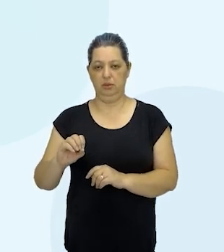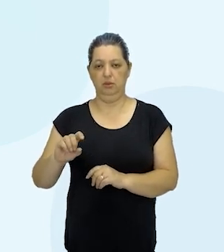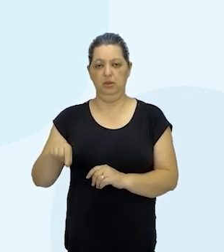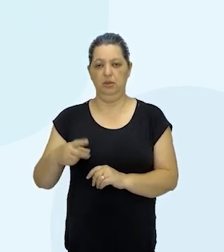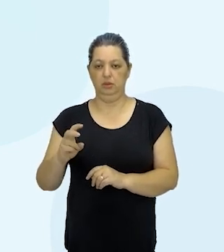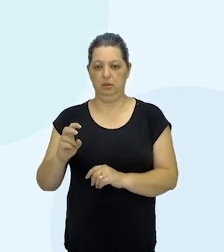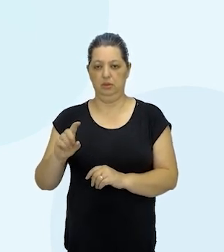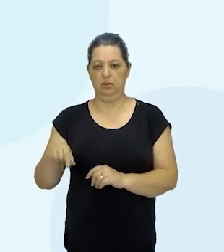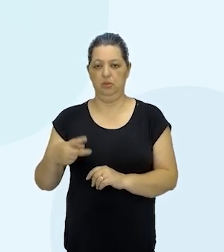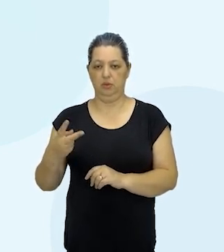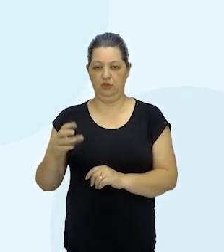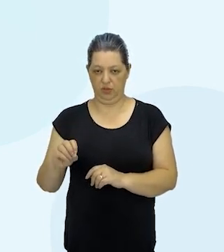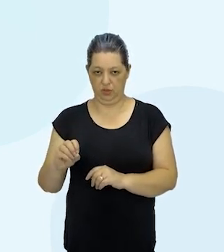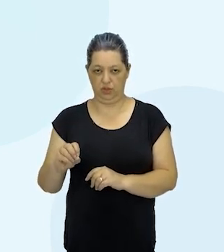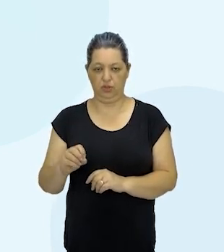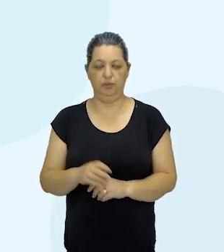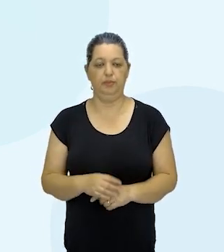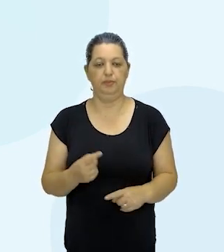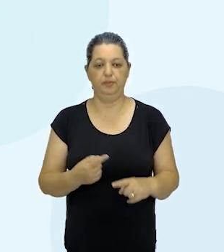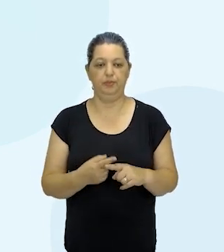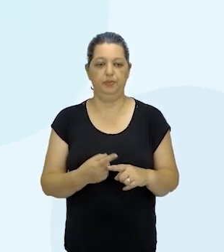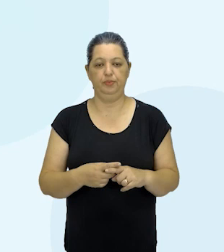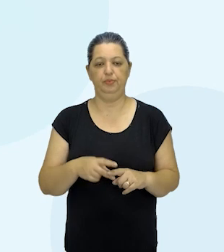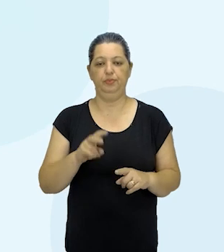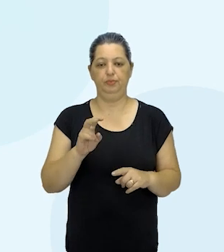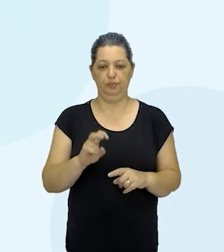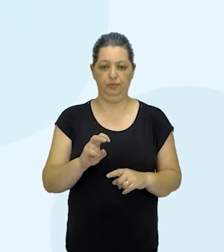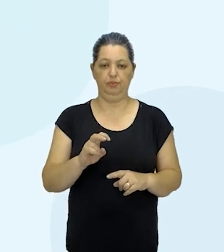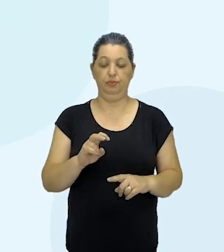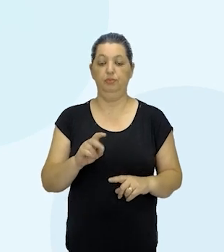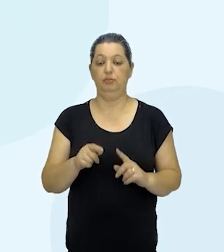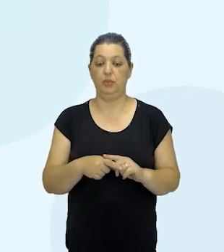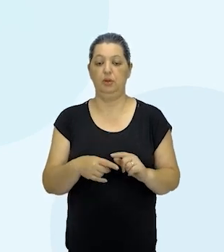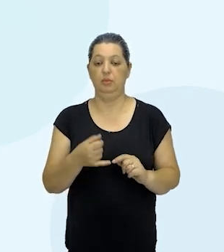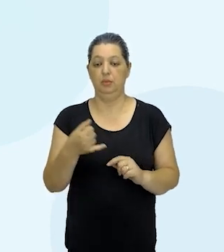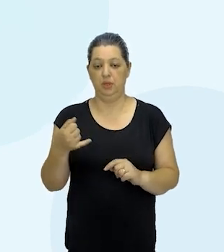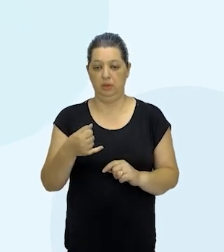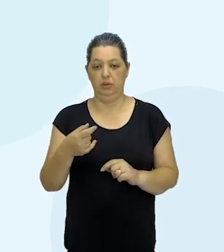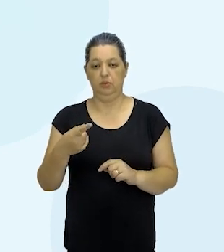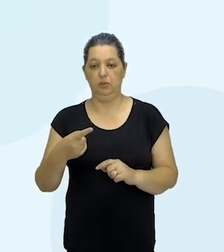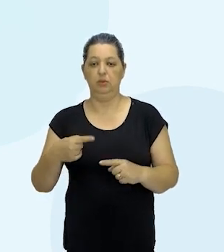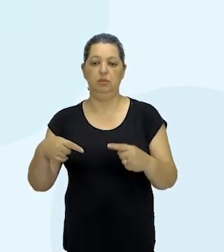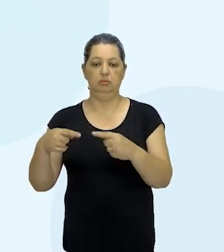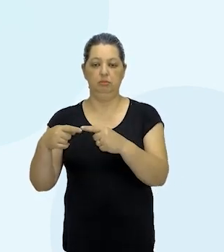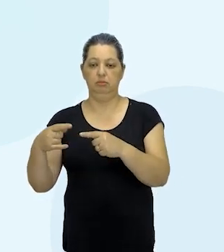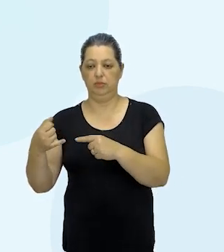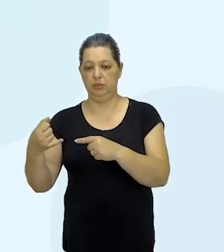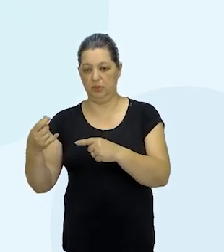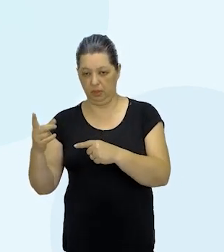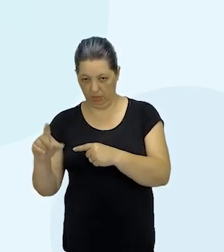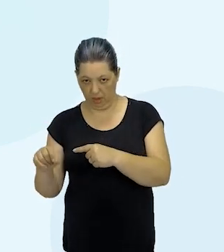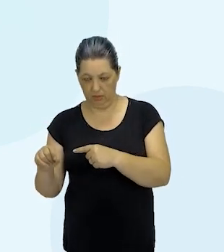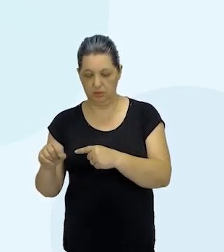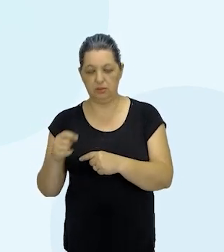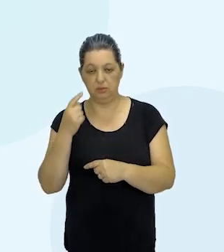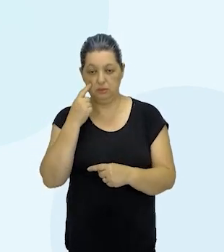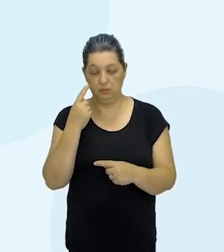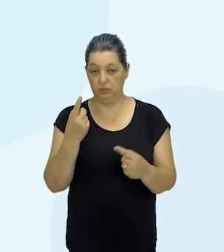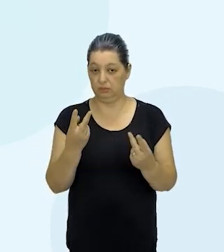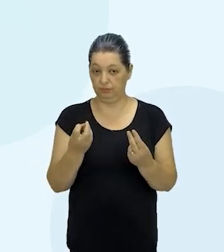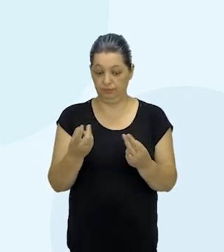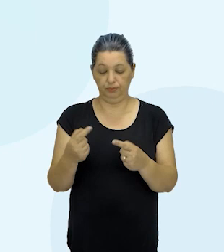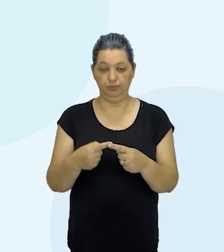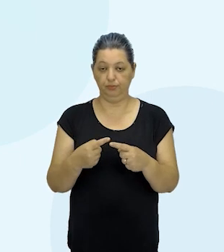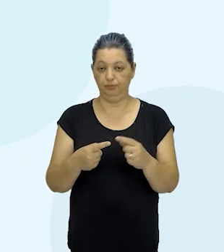o y é 5 vezes o x, e eu liguei o menos 2 com menos 10, o 0 com 0 e o 1 com 5. Então, eu vou observar aqui, olha, no